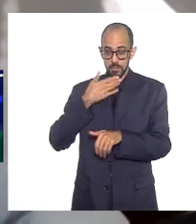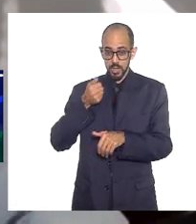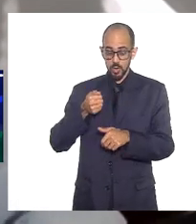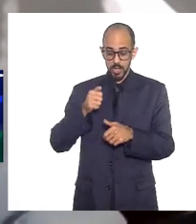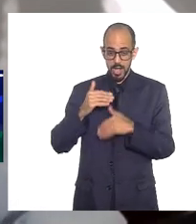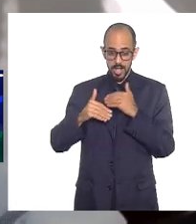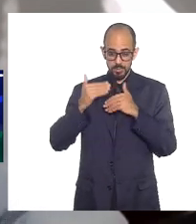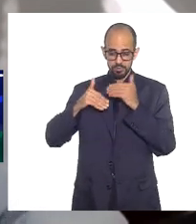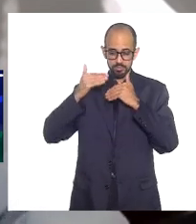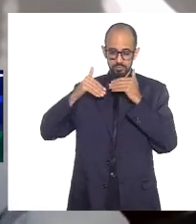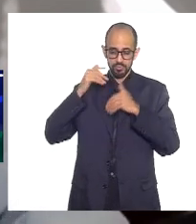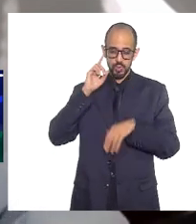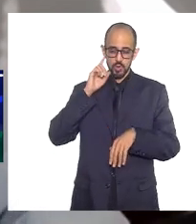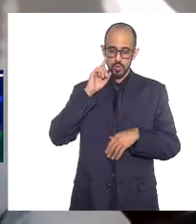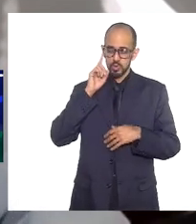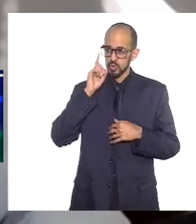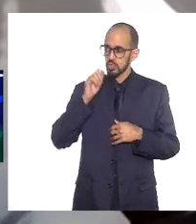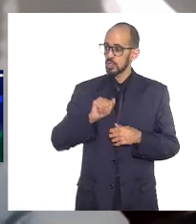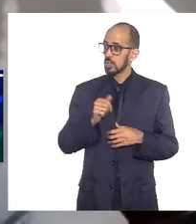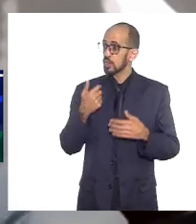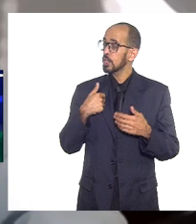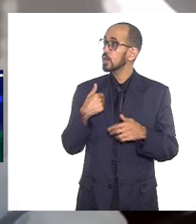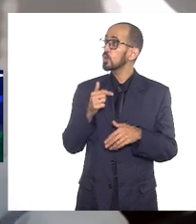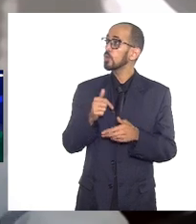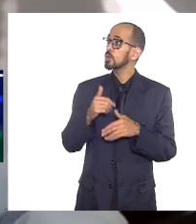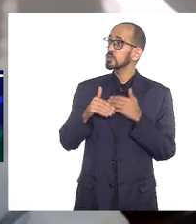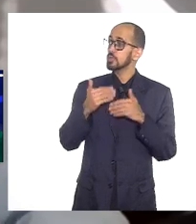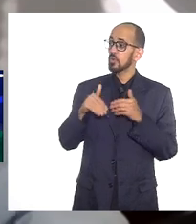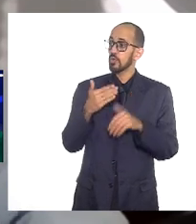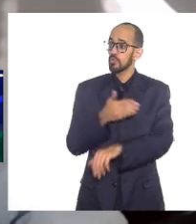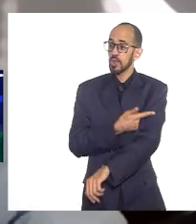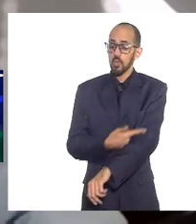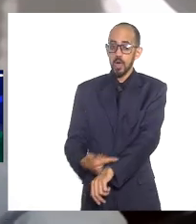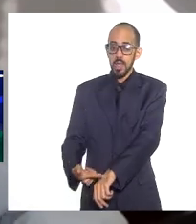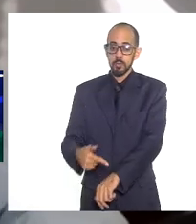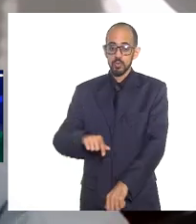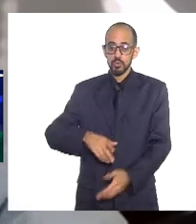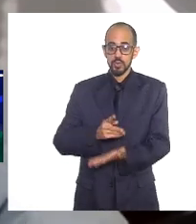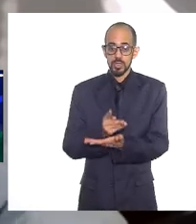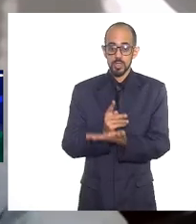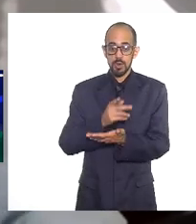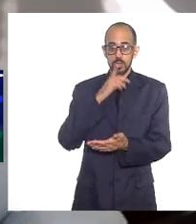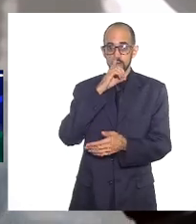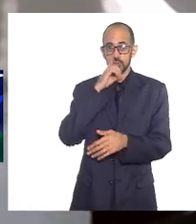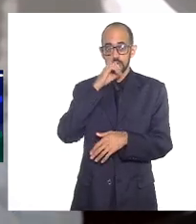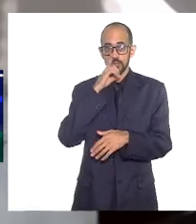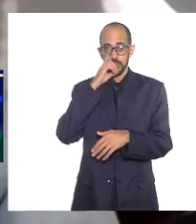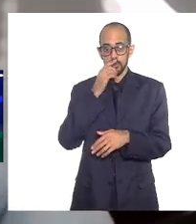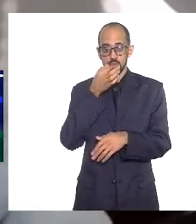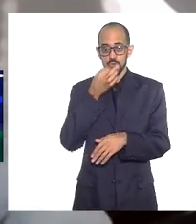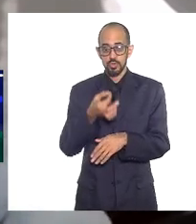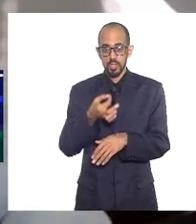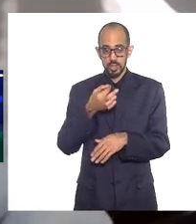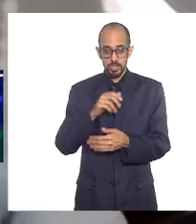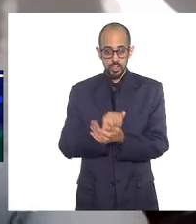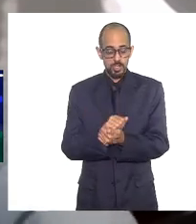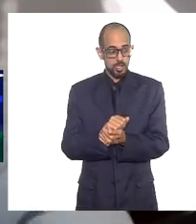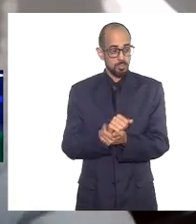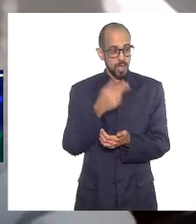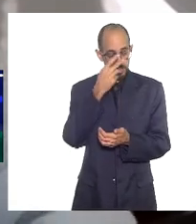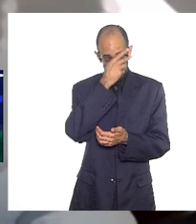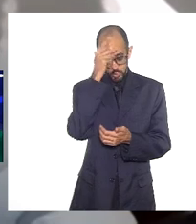há muito tempo que eu desenvolvi o hábito de, aos domingos, sugerir a quem interessar